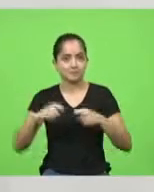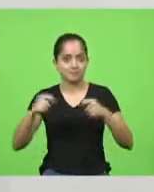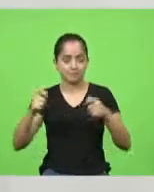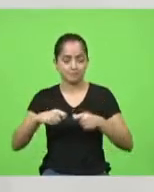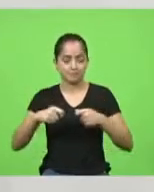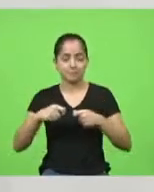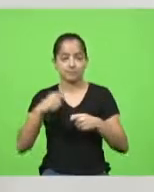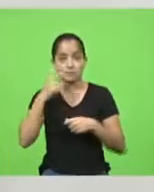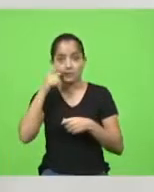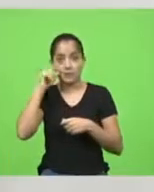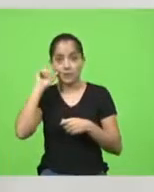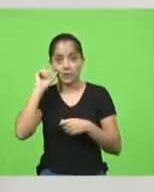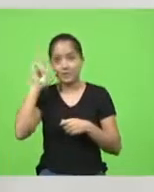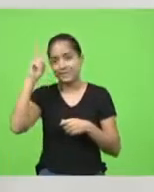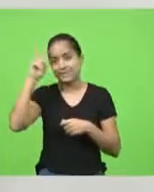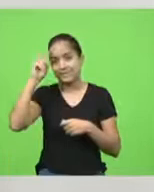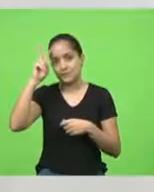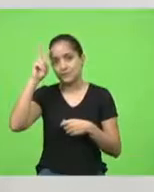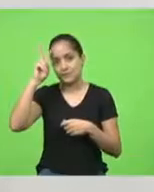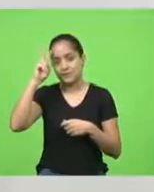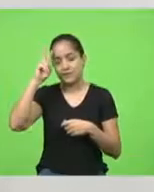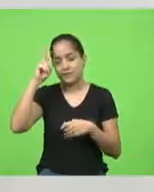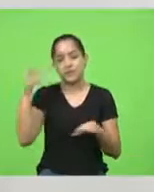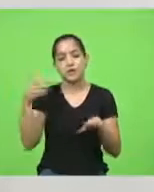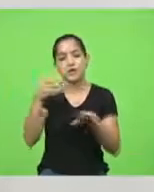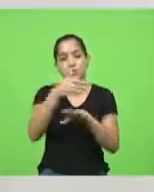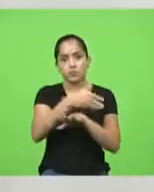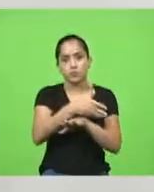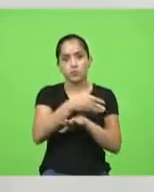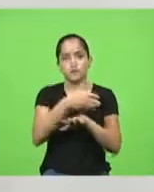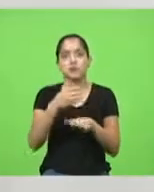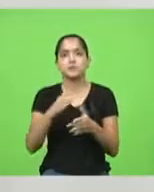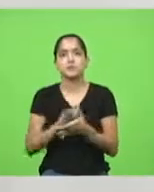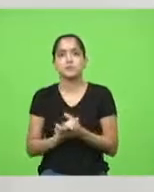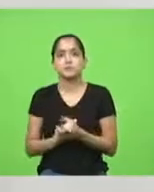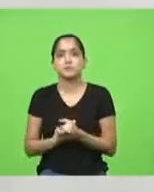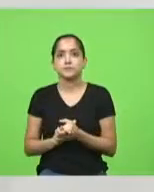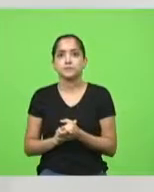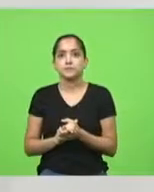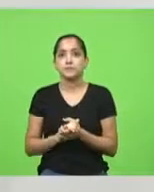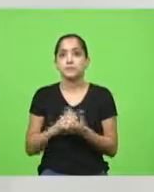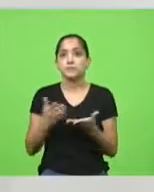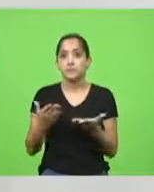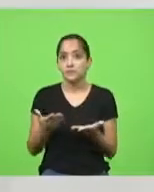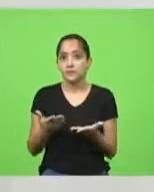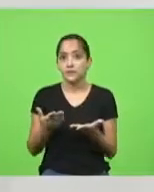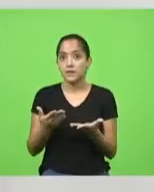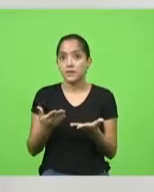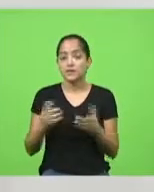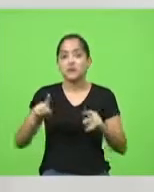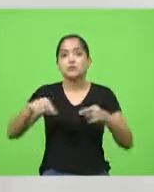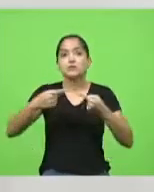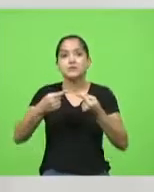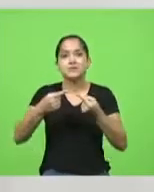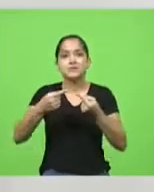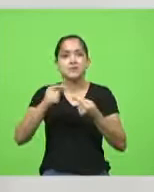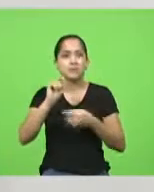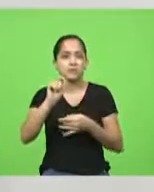Agricultura, ontem não, na segunda-feira, e ontem tivemos em vários ministérios também, e um dos desafios que